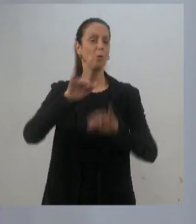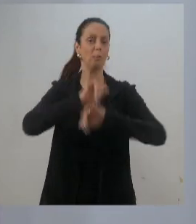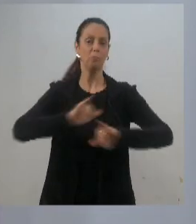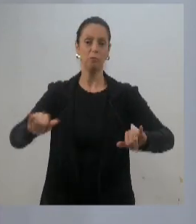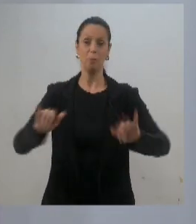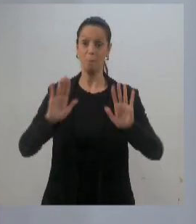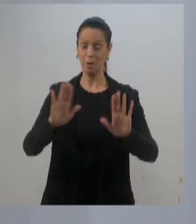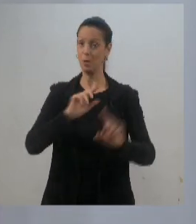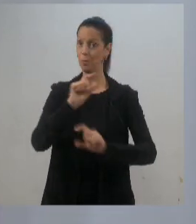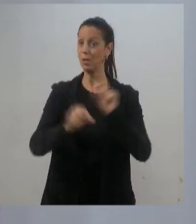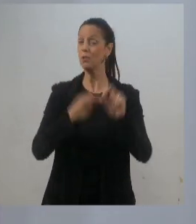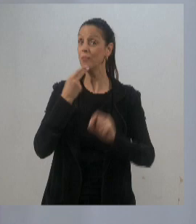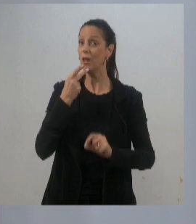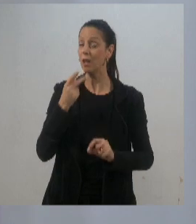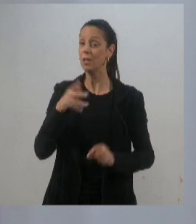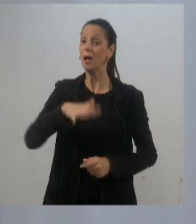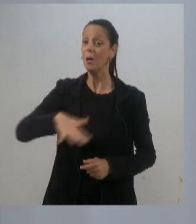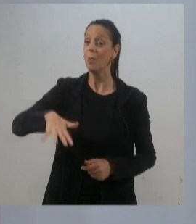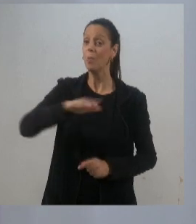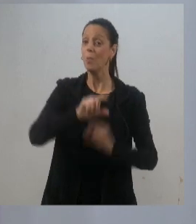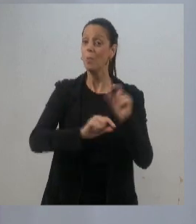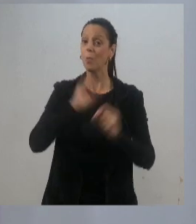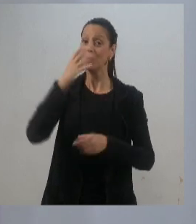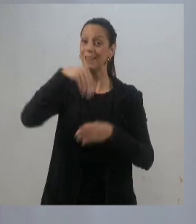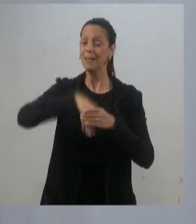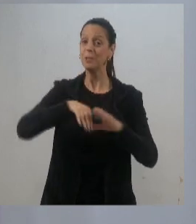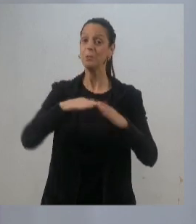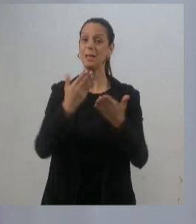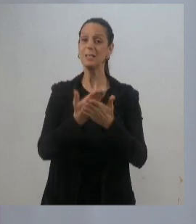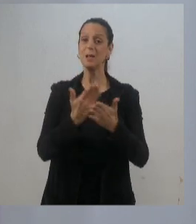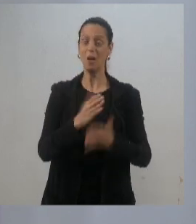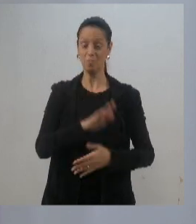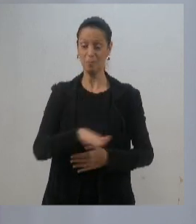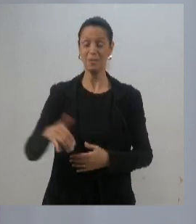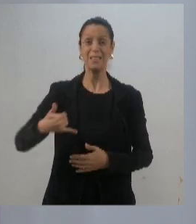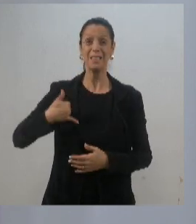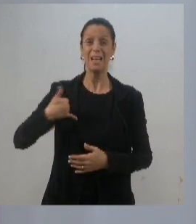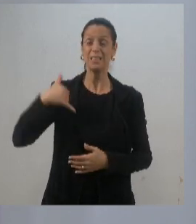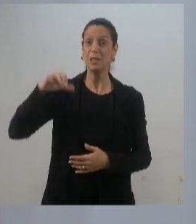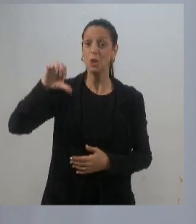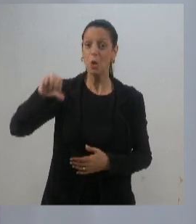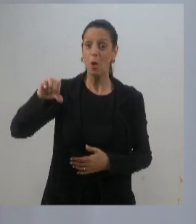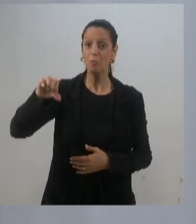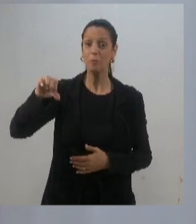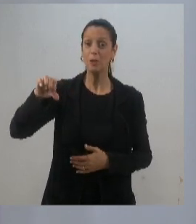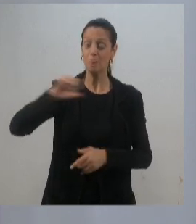está falando de uma situação que aconteceu em ambiente escolar, uma criança de 9 anos,